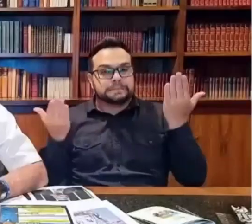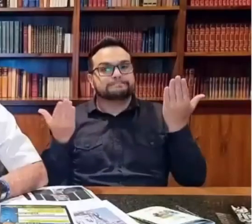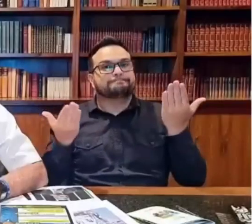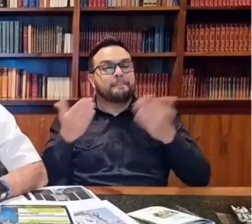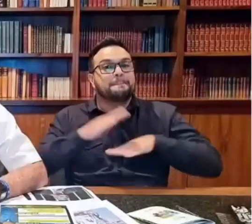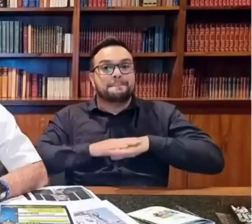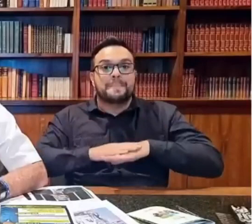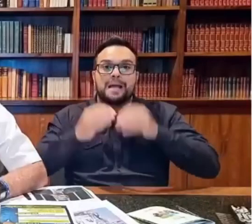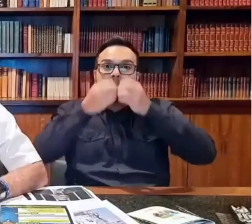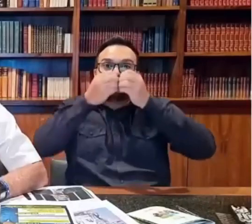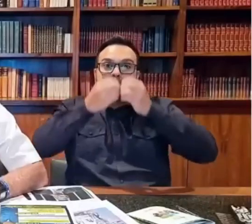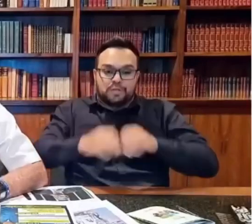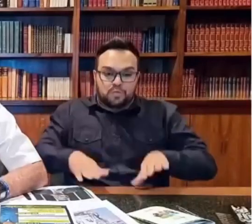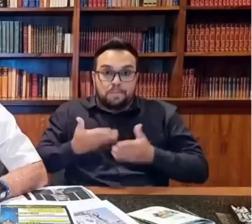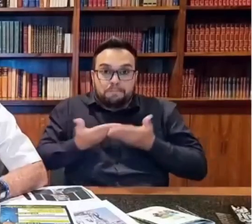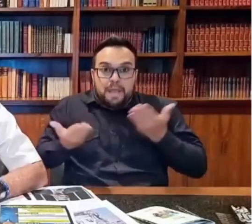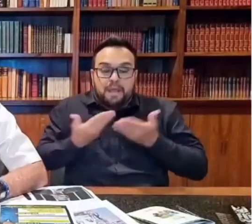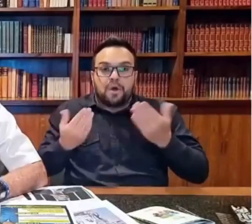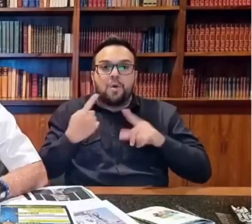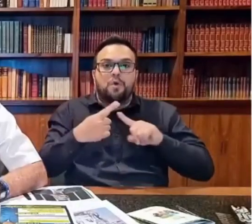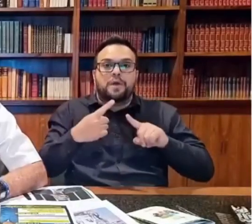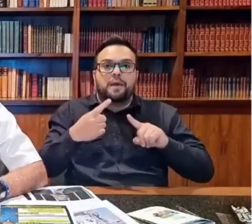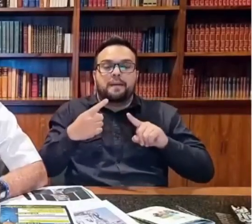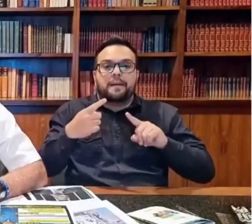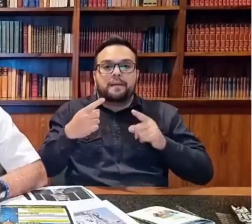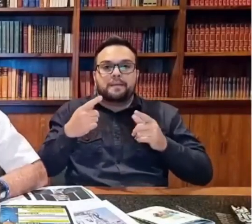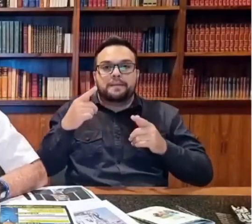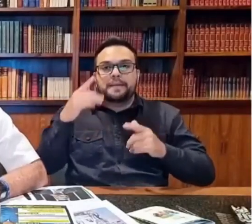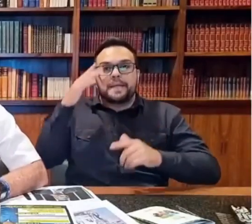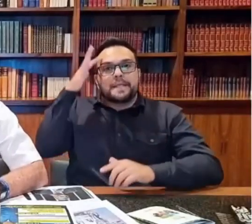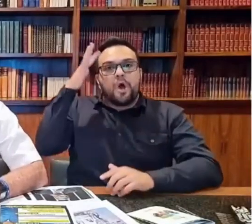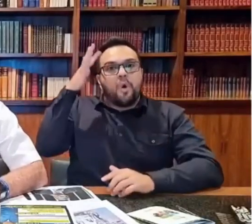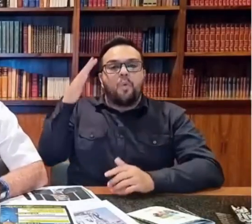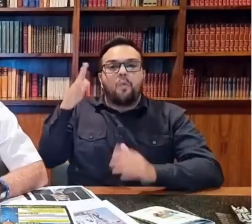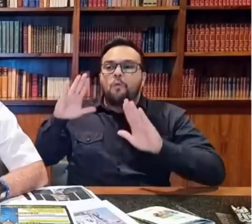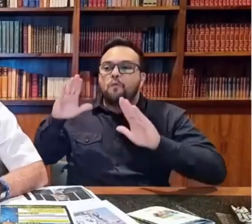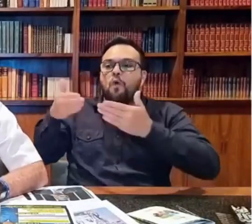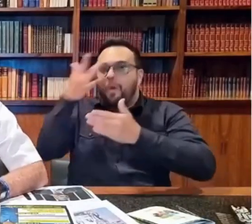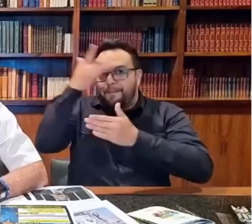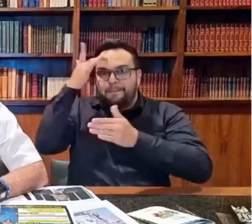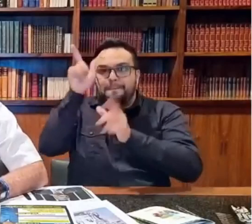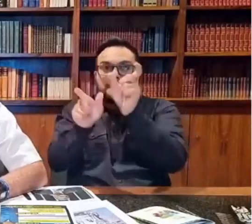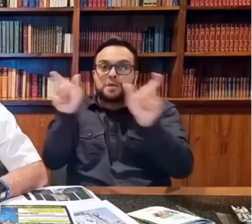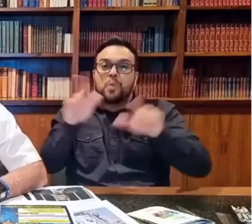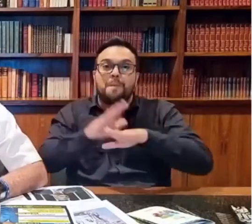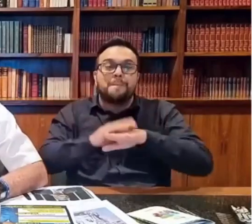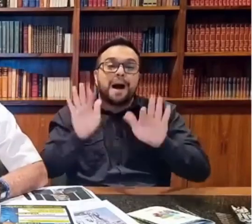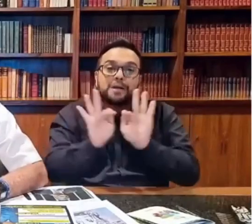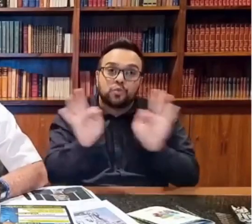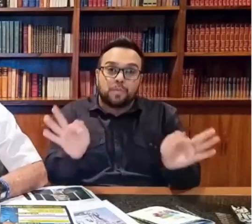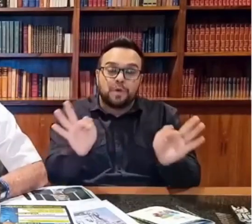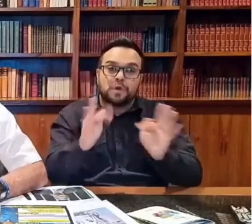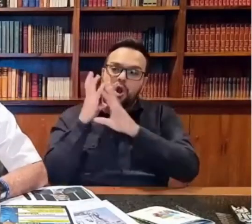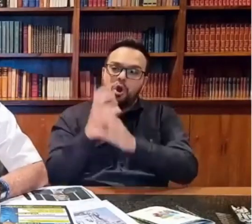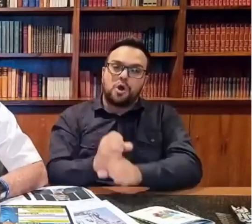mundo e agora aparece a conta fatura as consequências de todo esse trabalho é o presidente alertou na época e